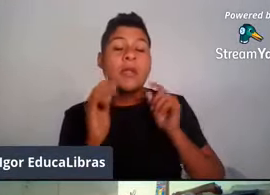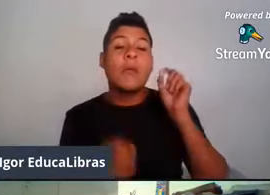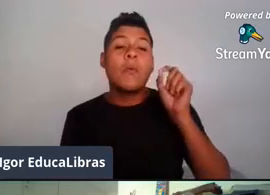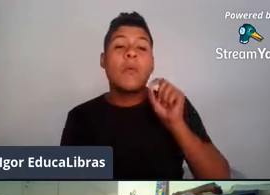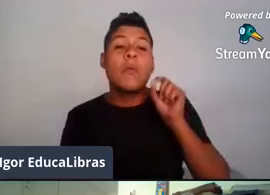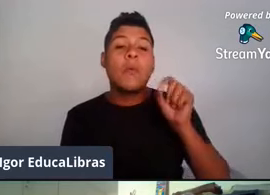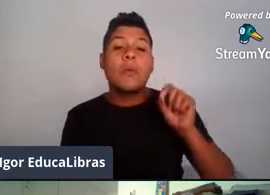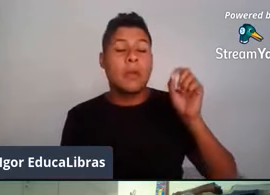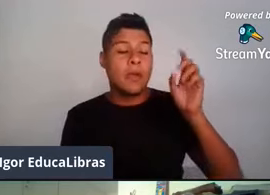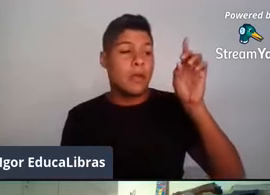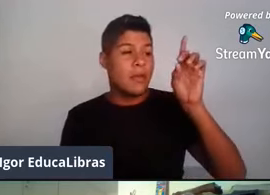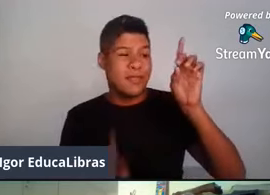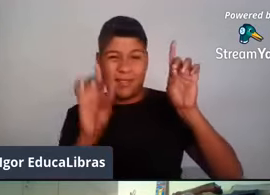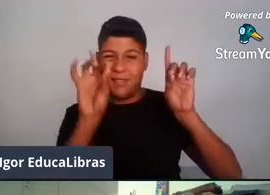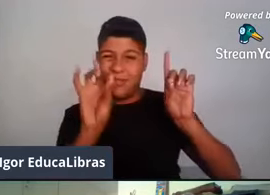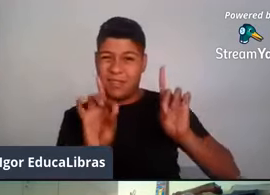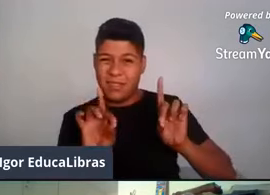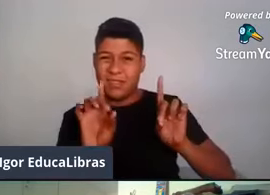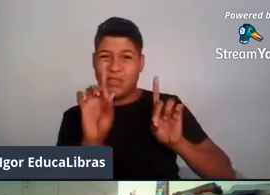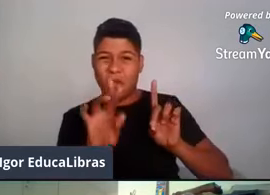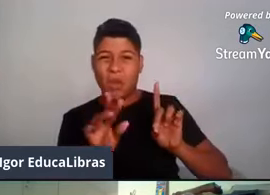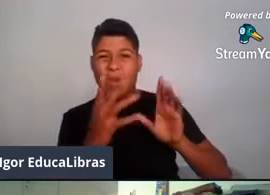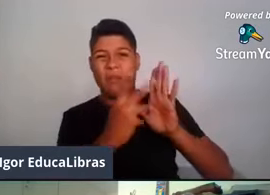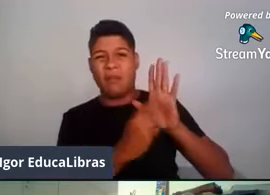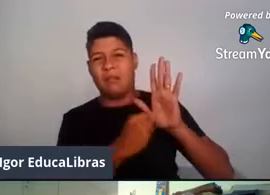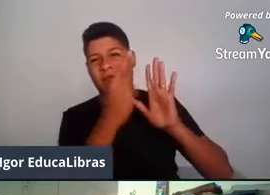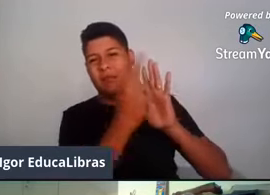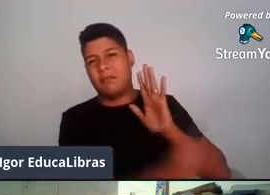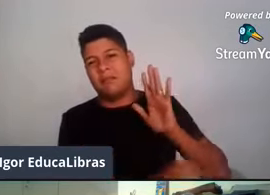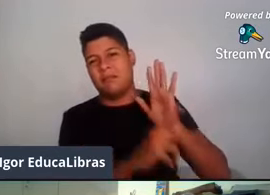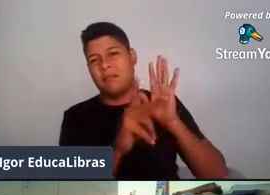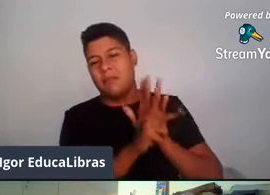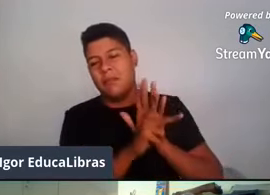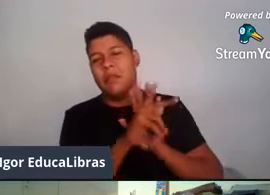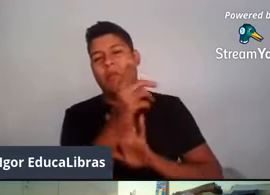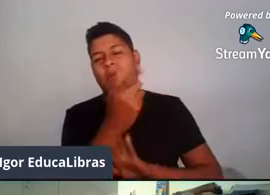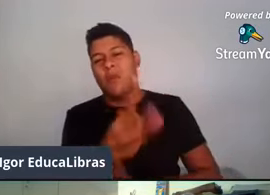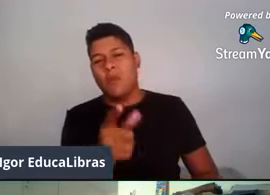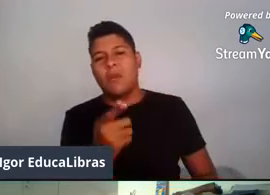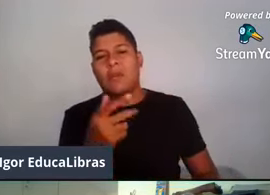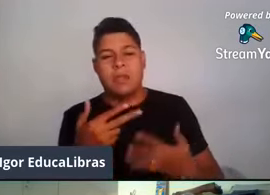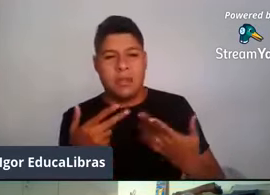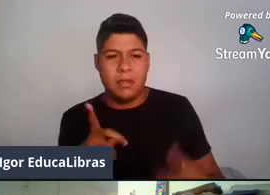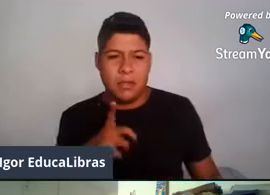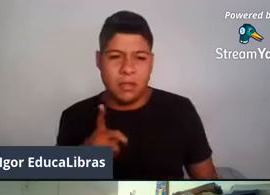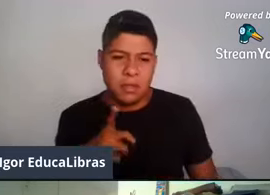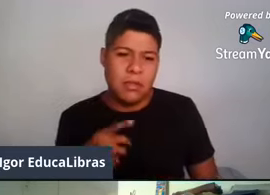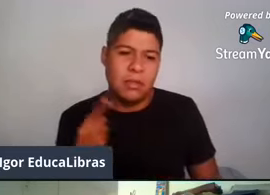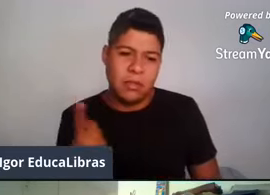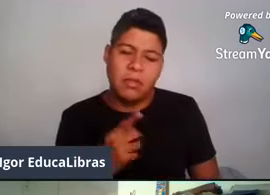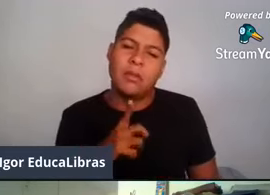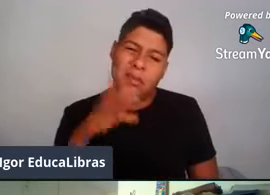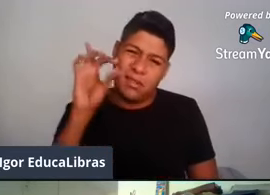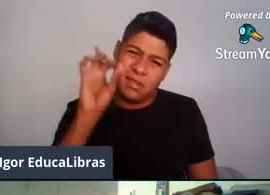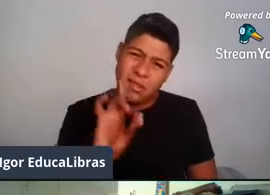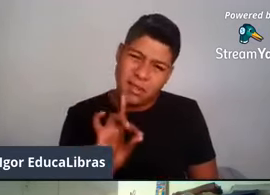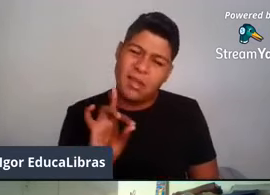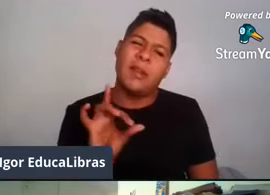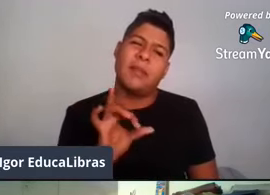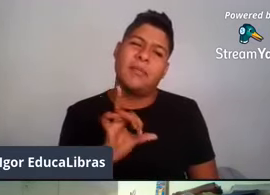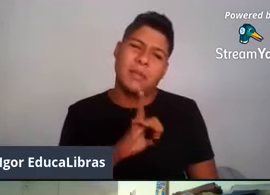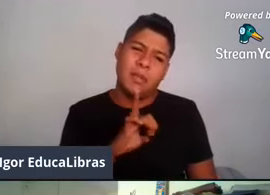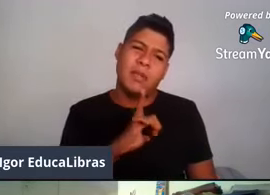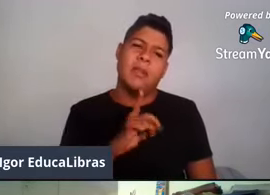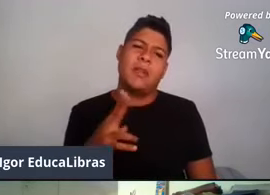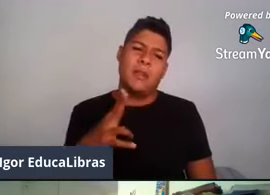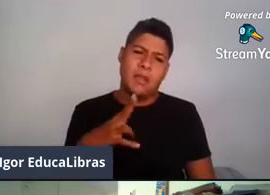a deficiência é realmente só uma característica entre tantas outras que a gente tem, e que nós temos direitos, temos deveres, somos